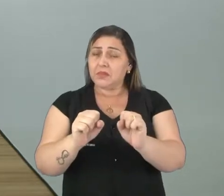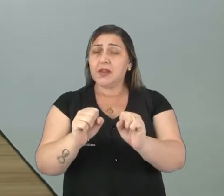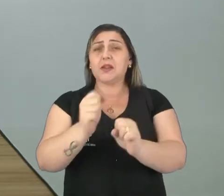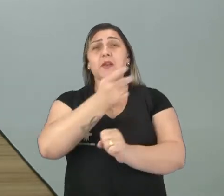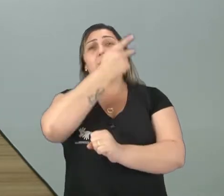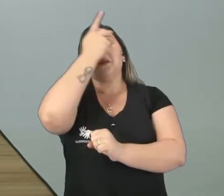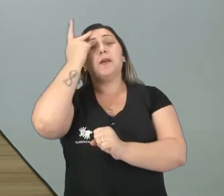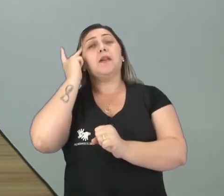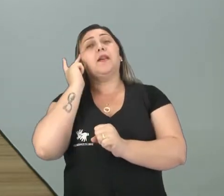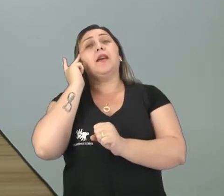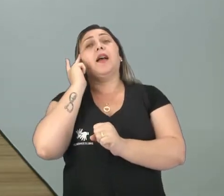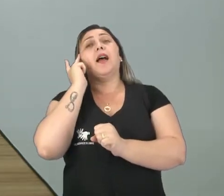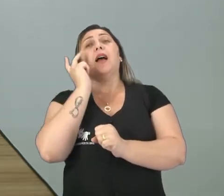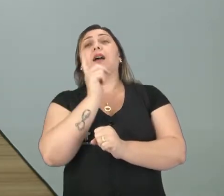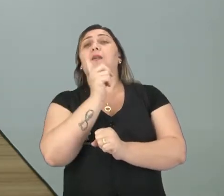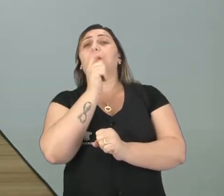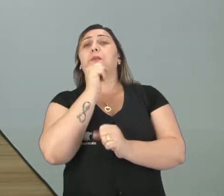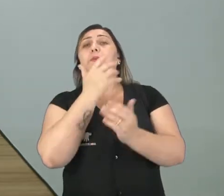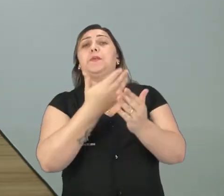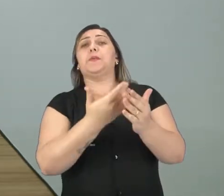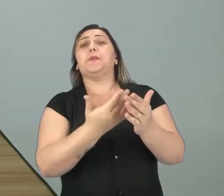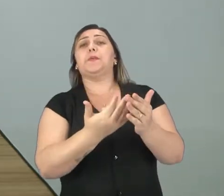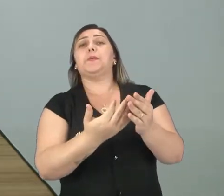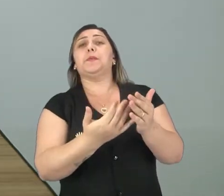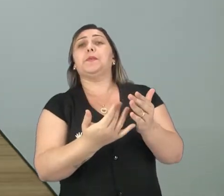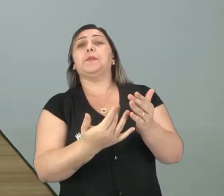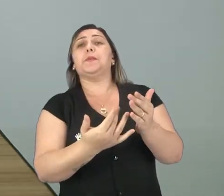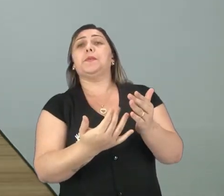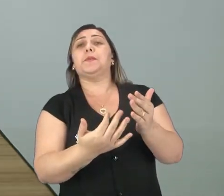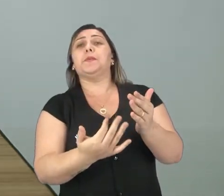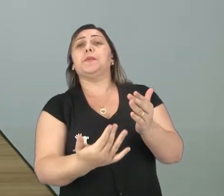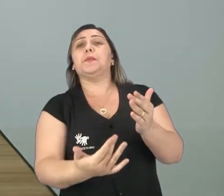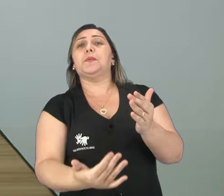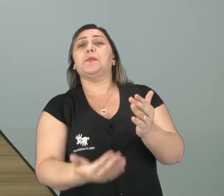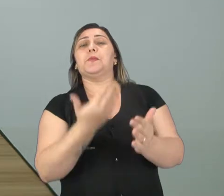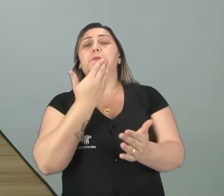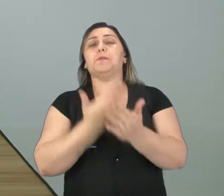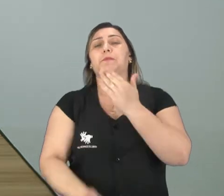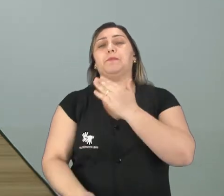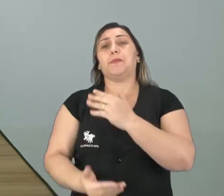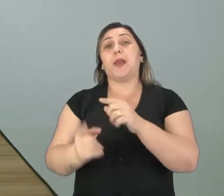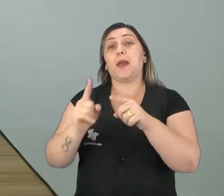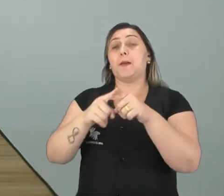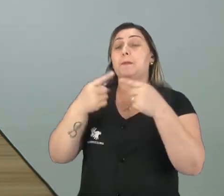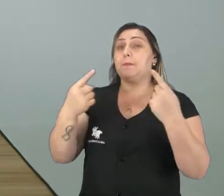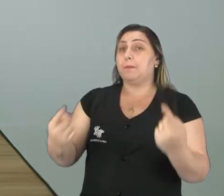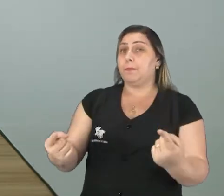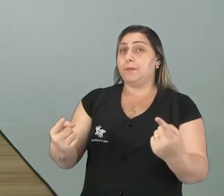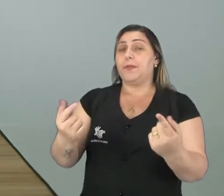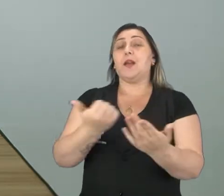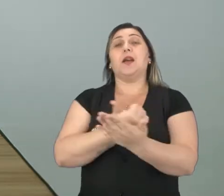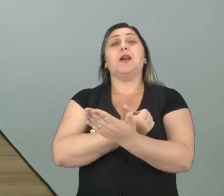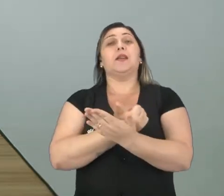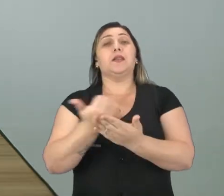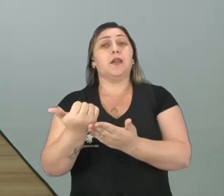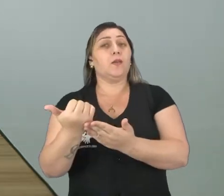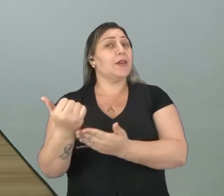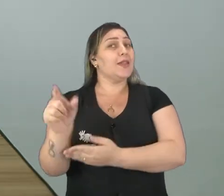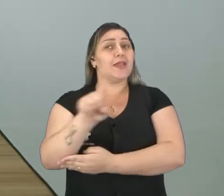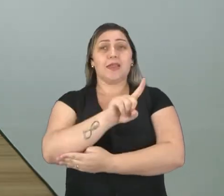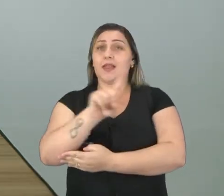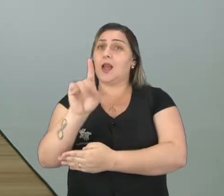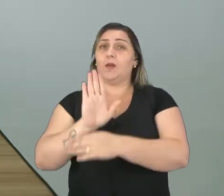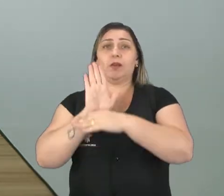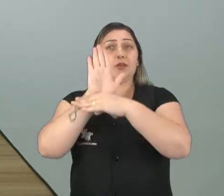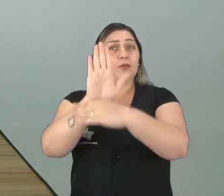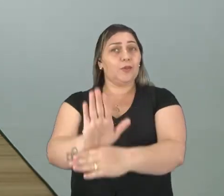Muitas pessoas acabam fazendo isso no seu dia a dia, certo? Porém, esta é uma ação que ajuda